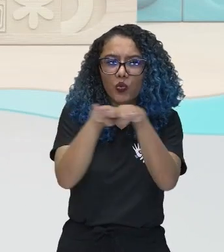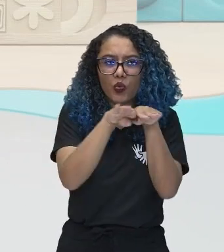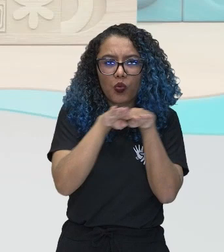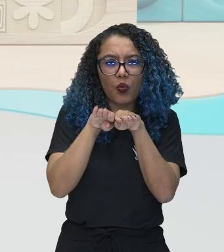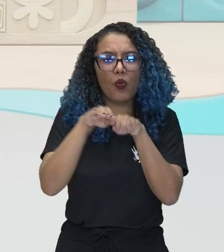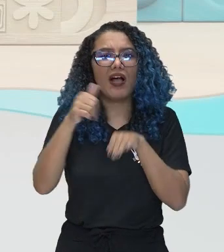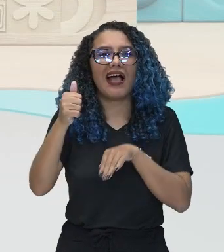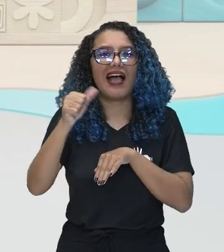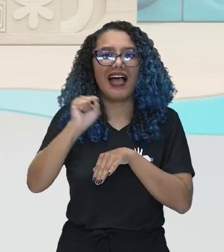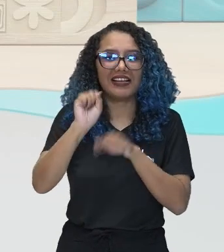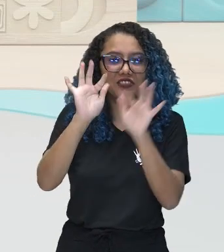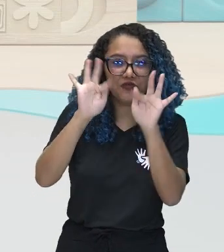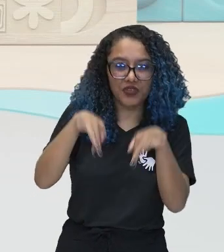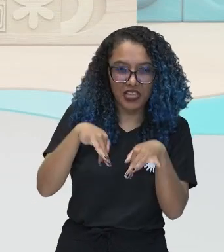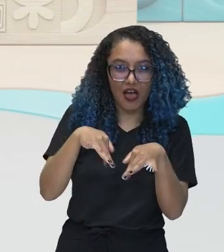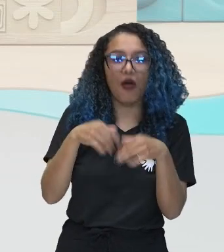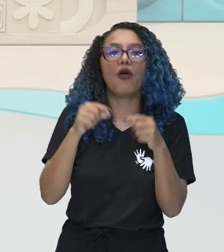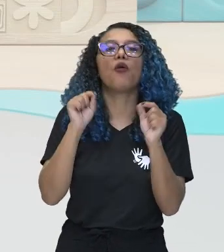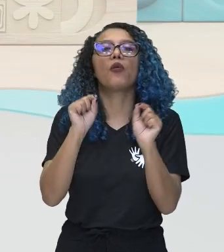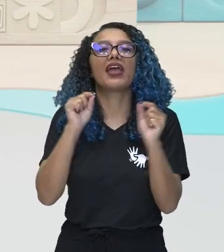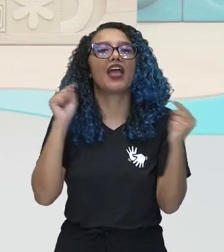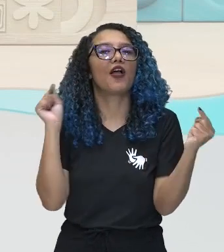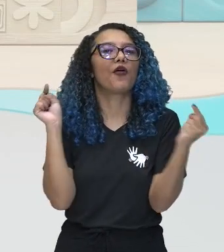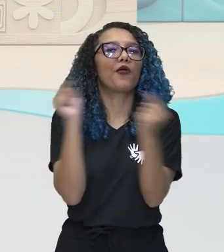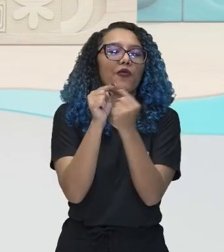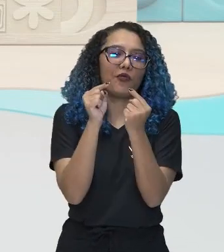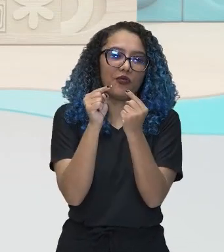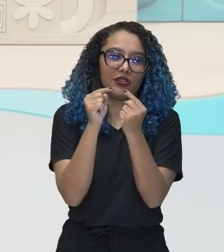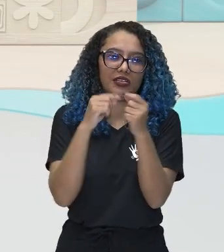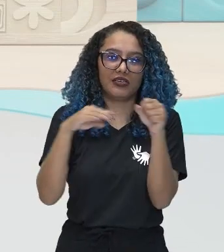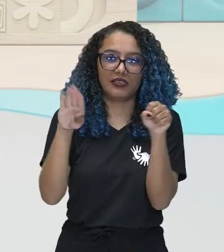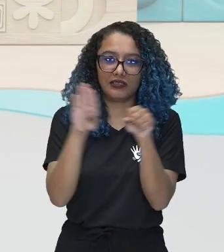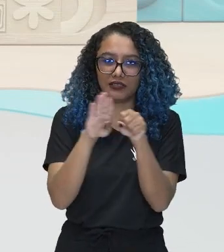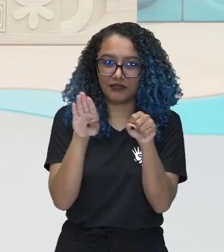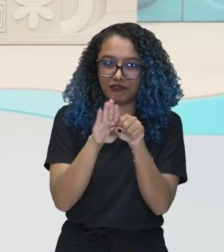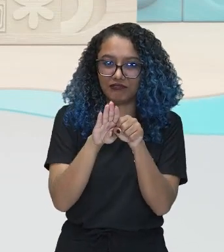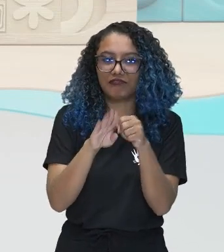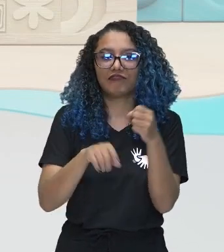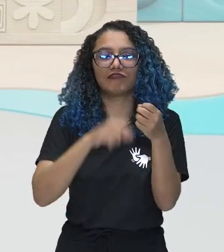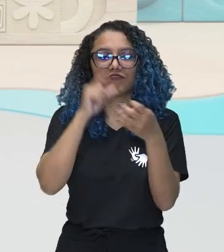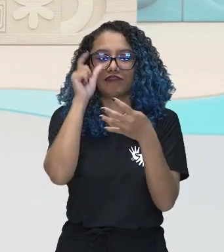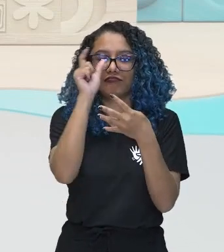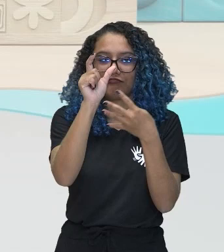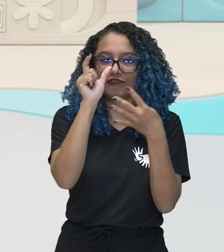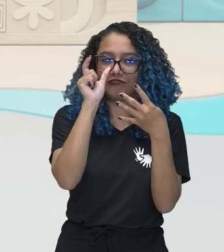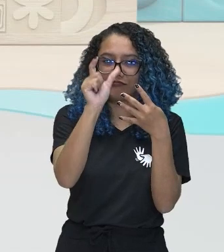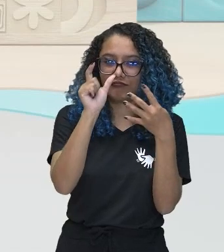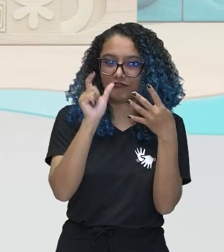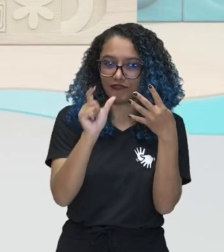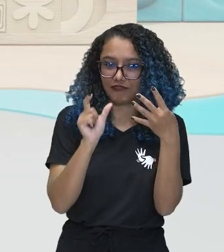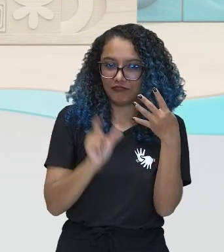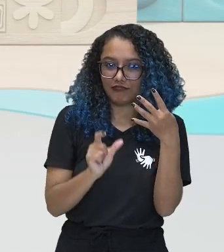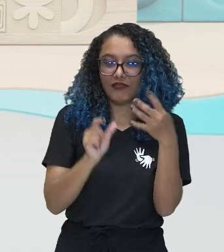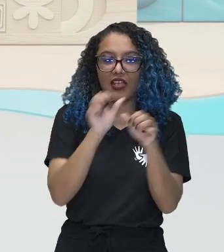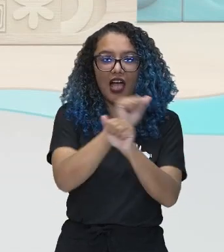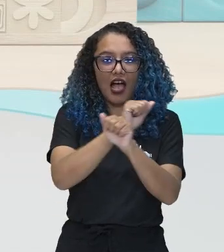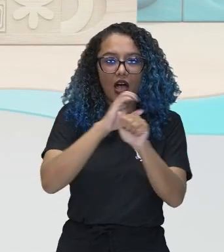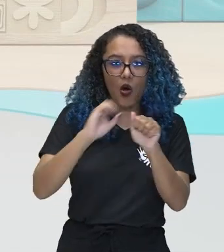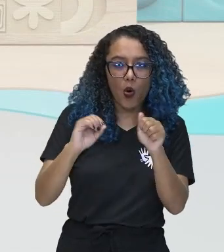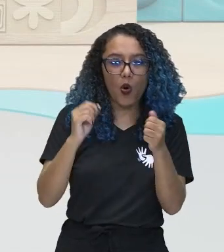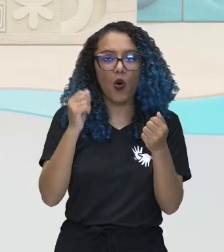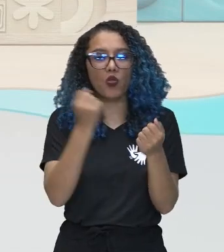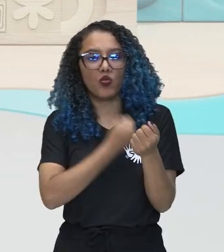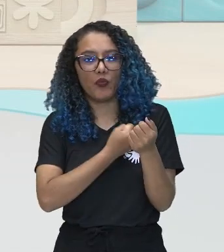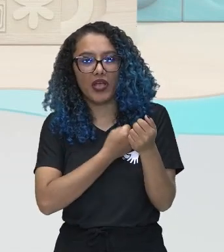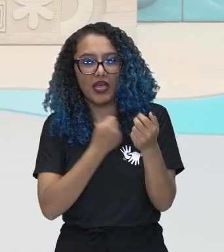a concordância ali entre o artigo as, o numeral duas, o adjetivo pequenas, o pronome